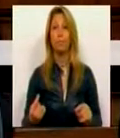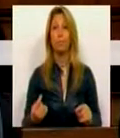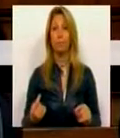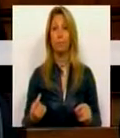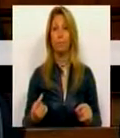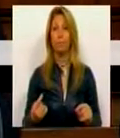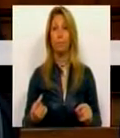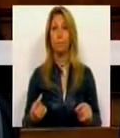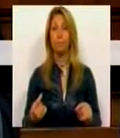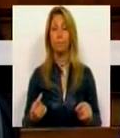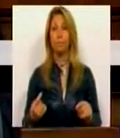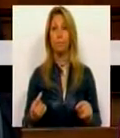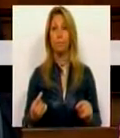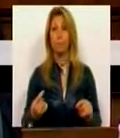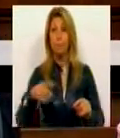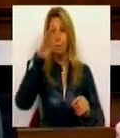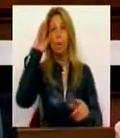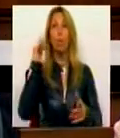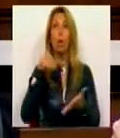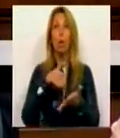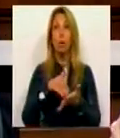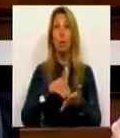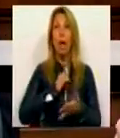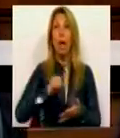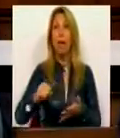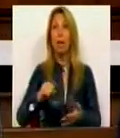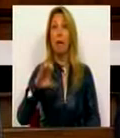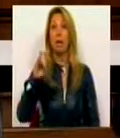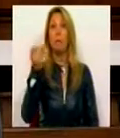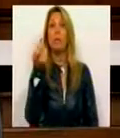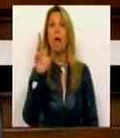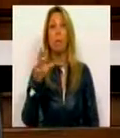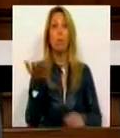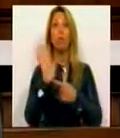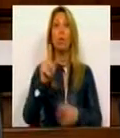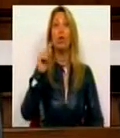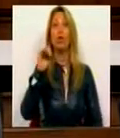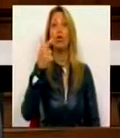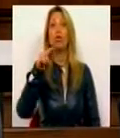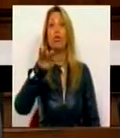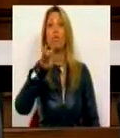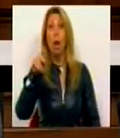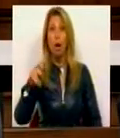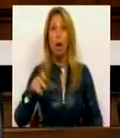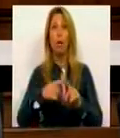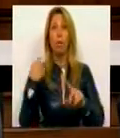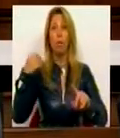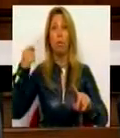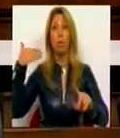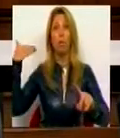uma vez que os efeitos de um ataque cyber, que o diga a Estónia, que sofreu um devastador há mais ou